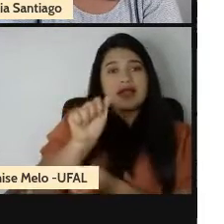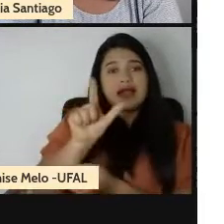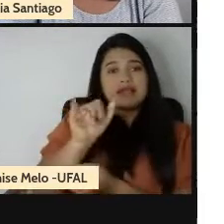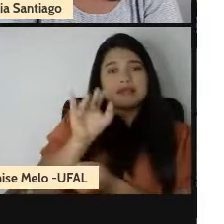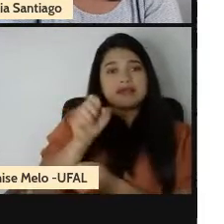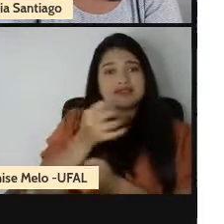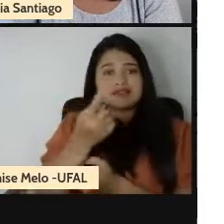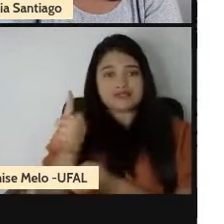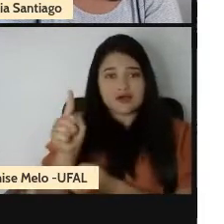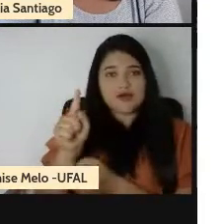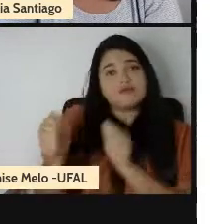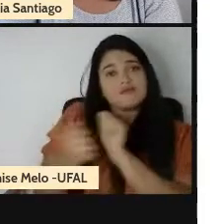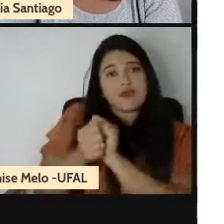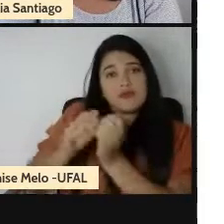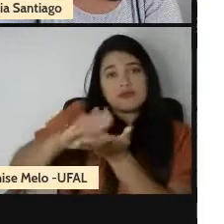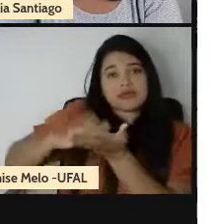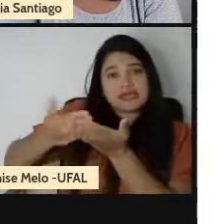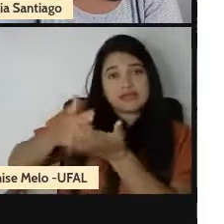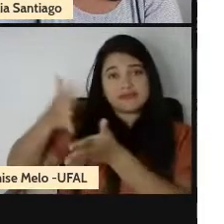sinais.